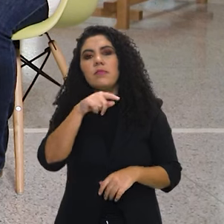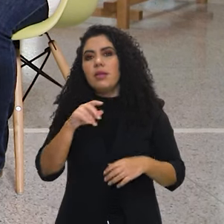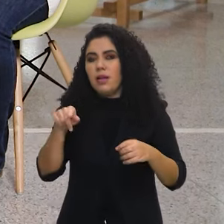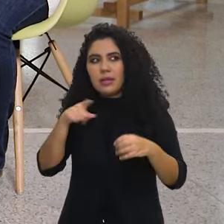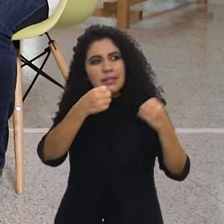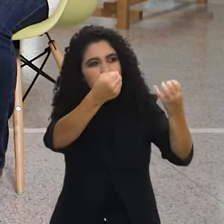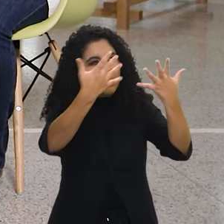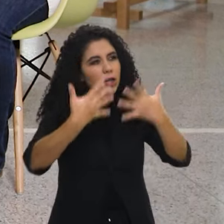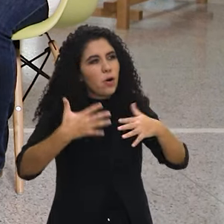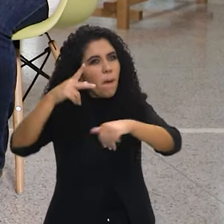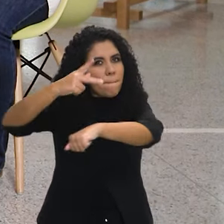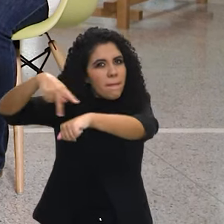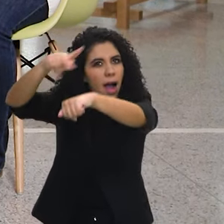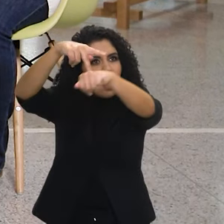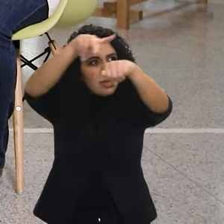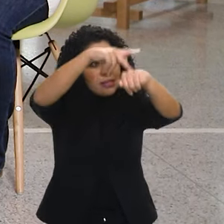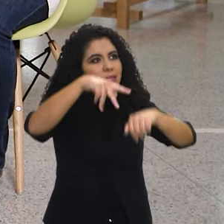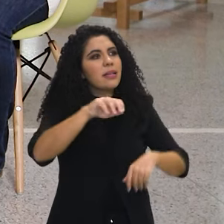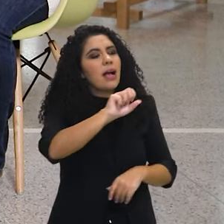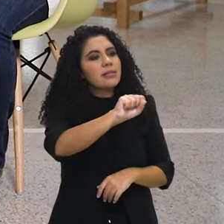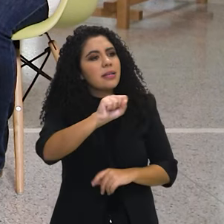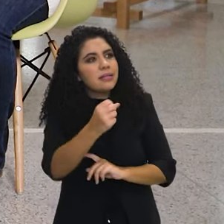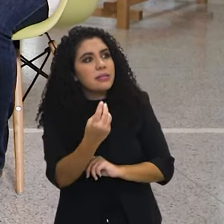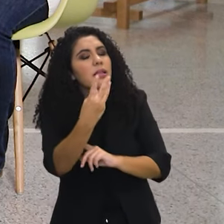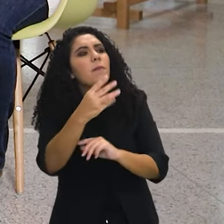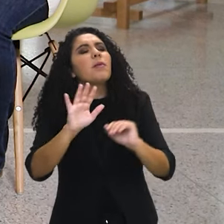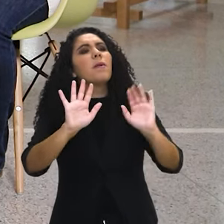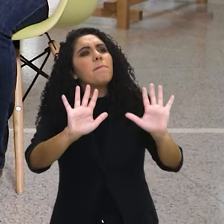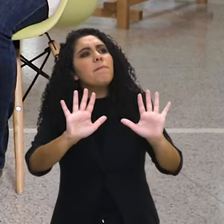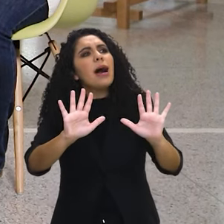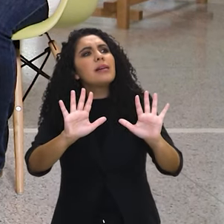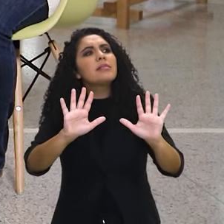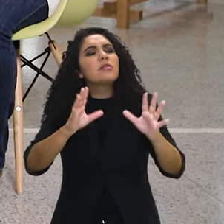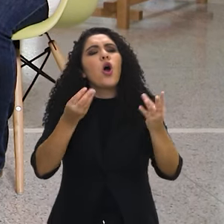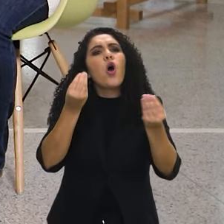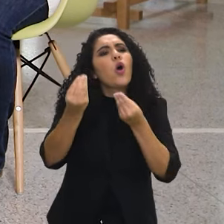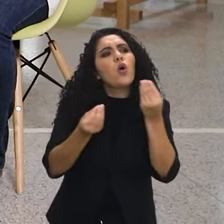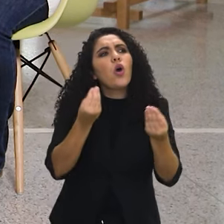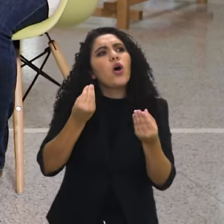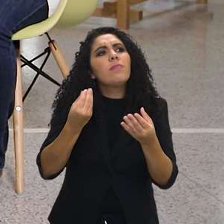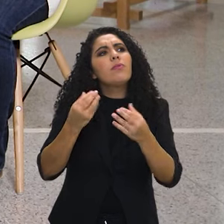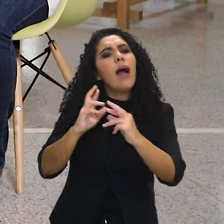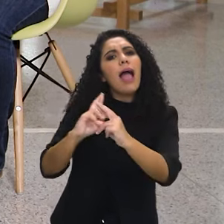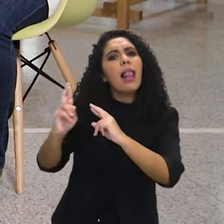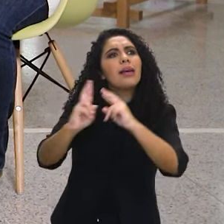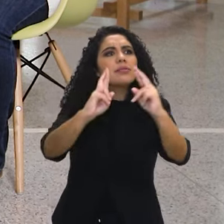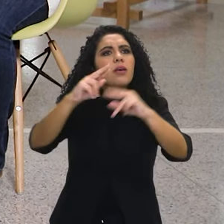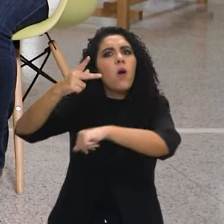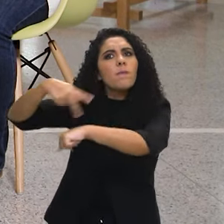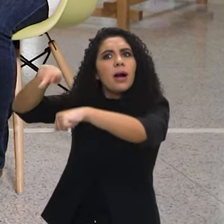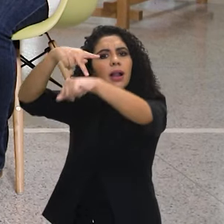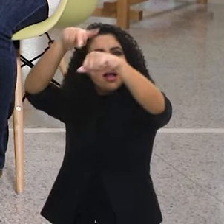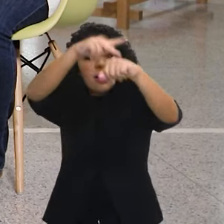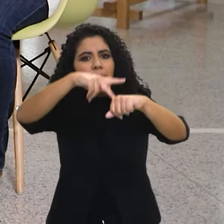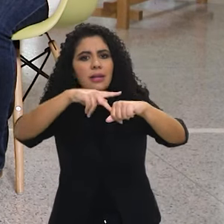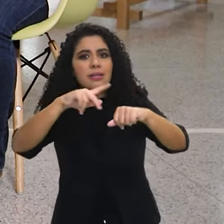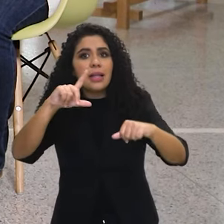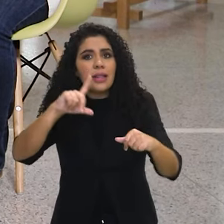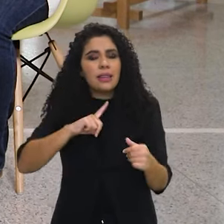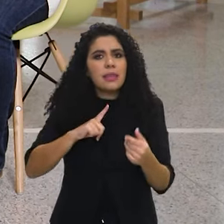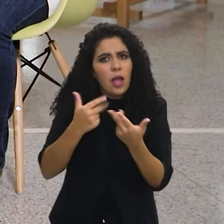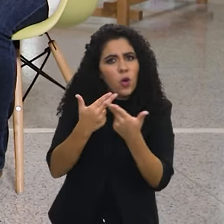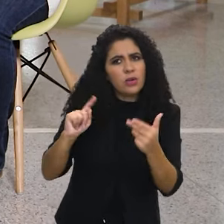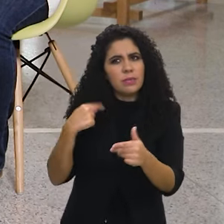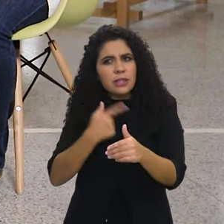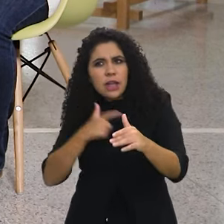outros países né dessa conversa na csw como que a gente tá em relação aos outros países a gente tá com mais coisas para ensinar mais coisas